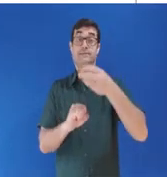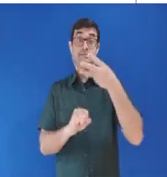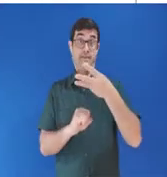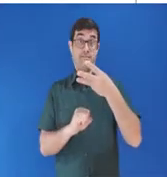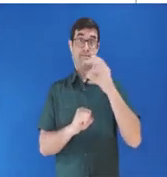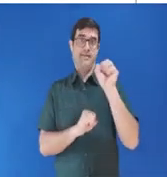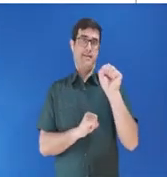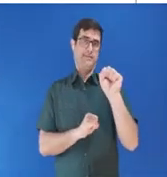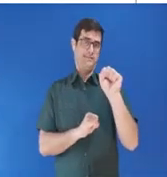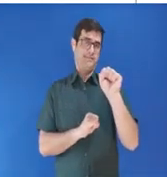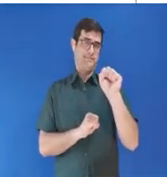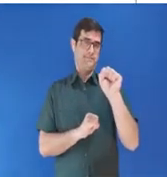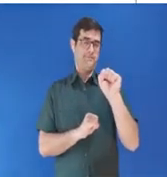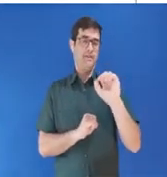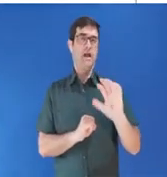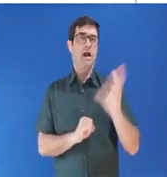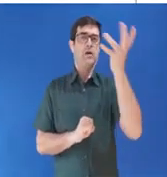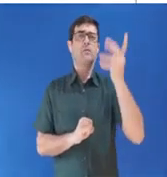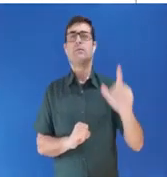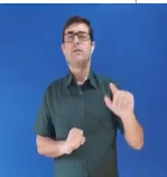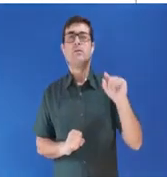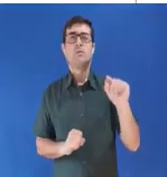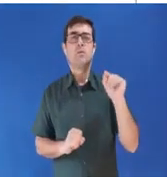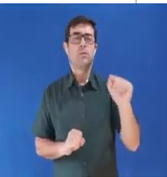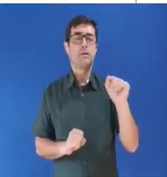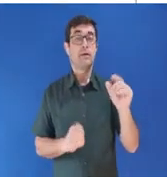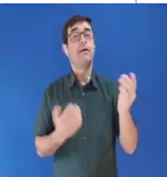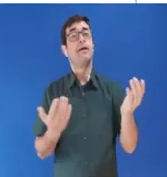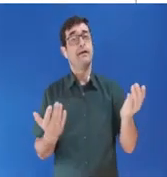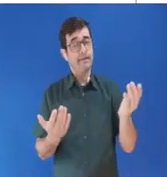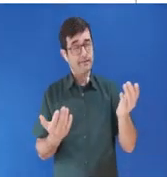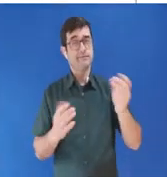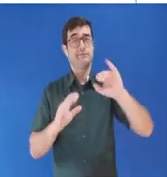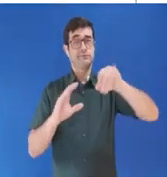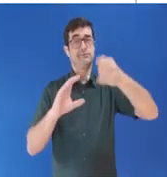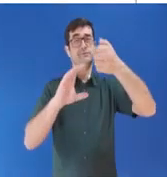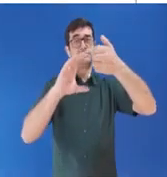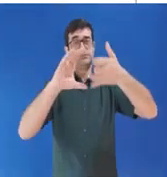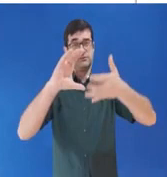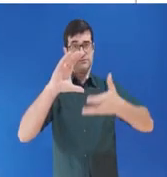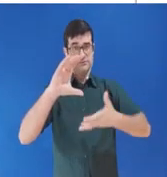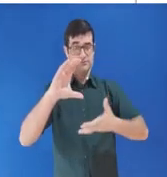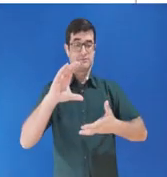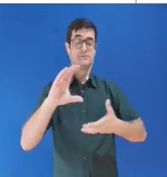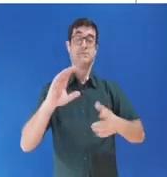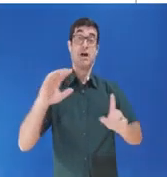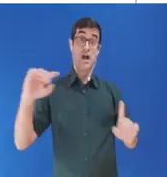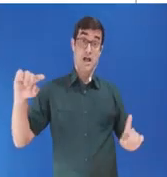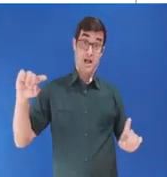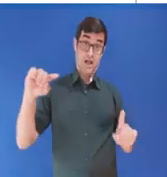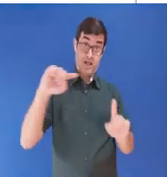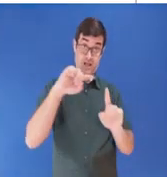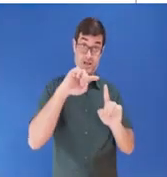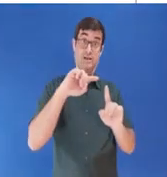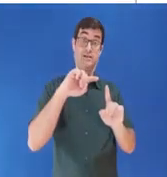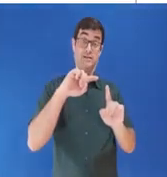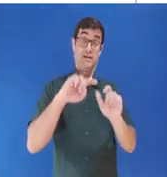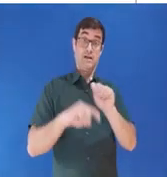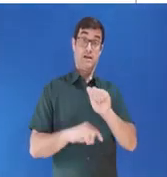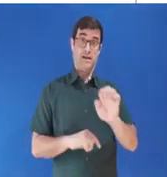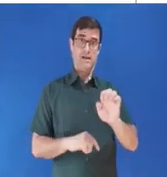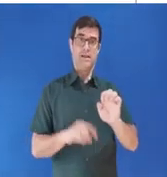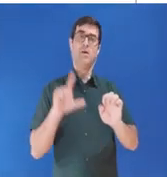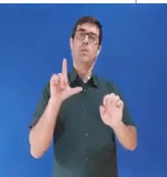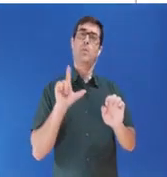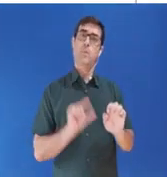que acontece? Isso justifica que ele tenha baixa afinidade eletrônica. Então, neste caso aqui no período,